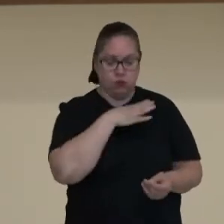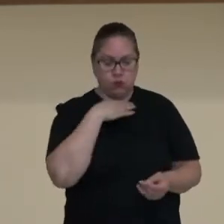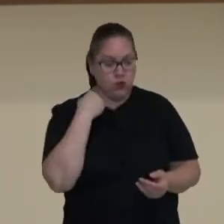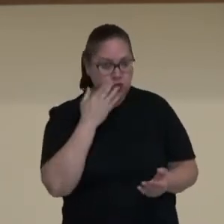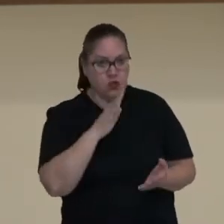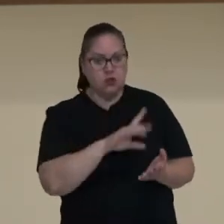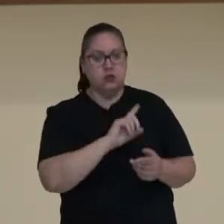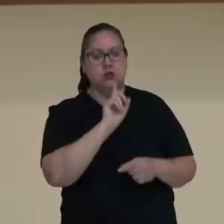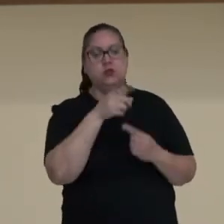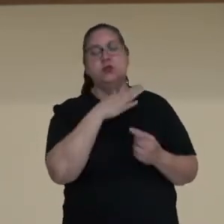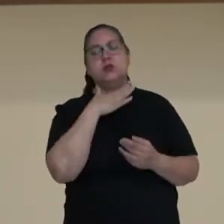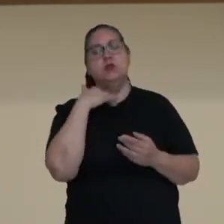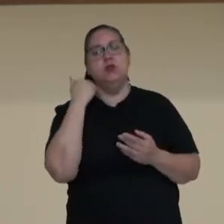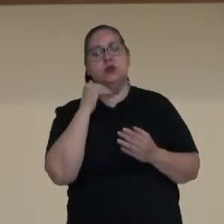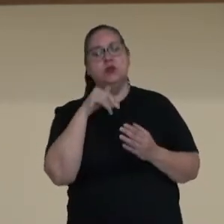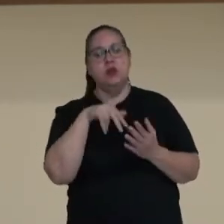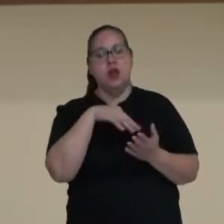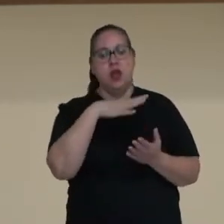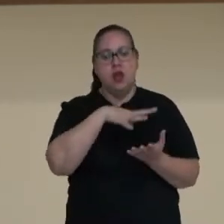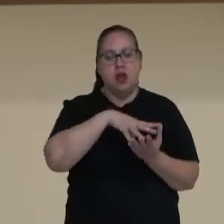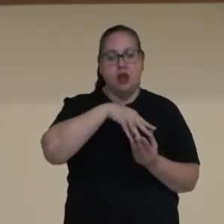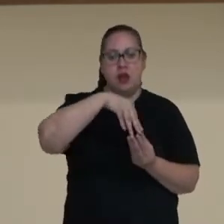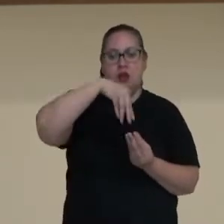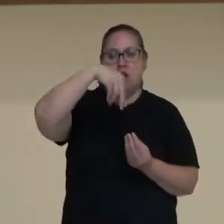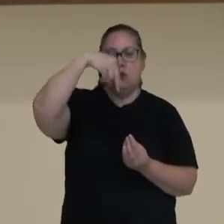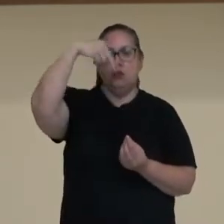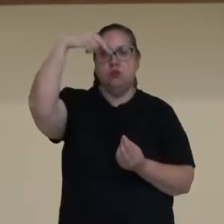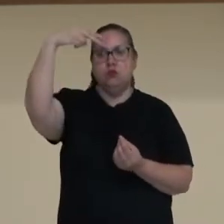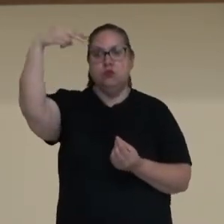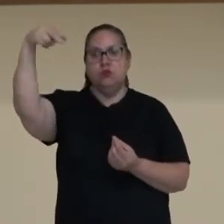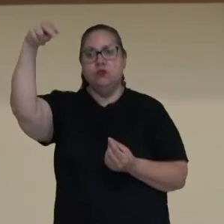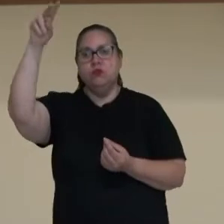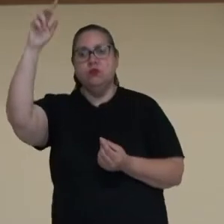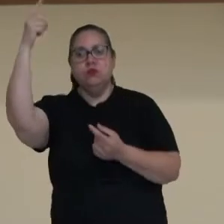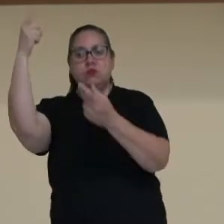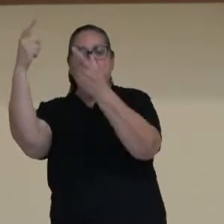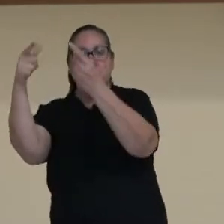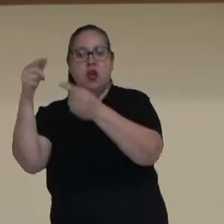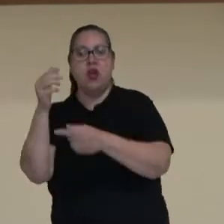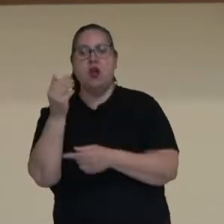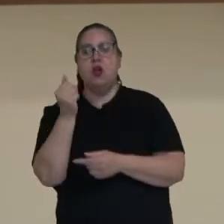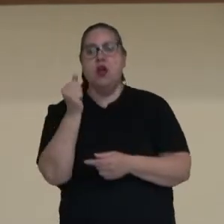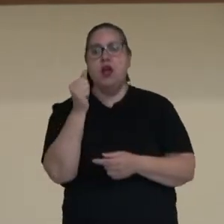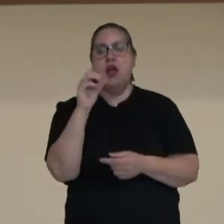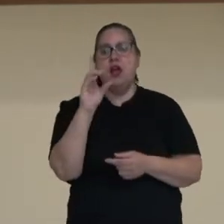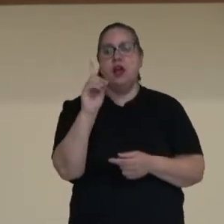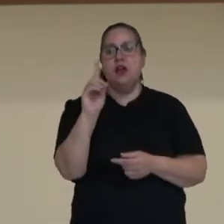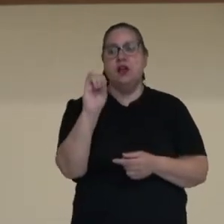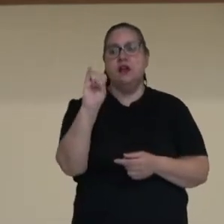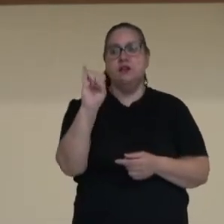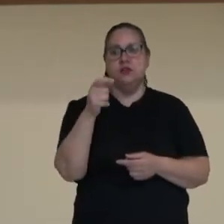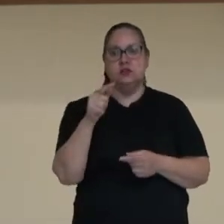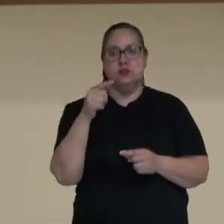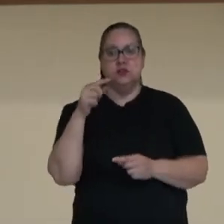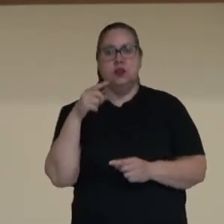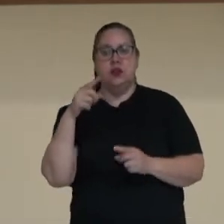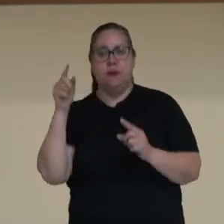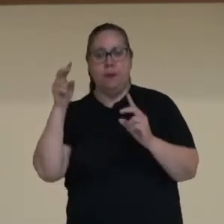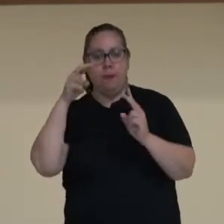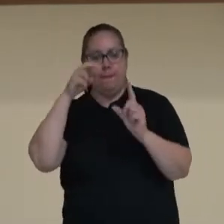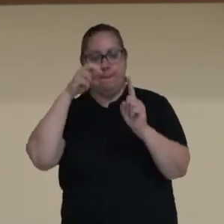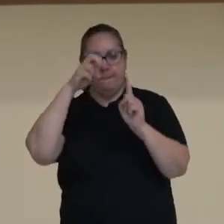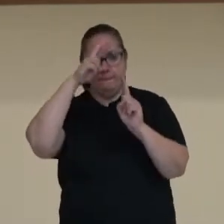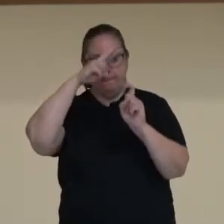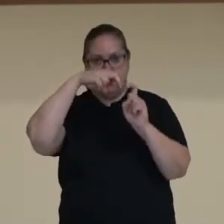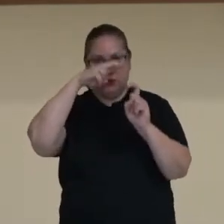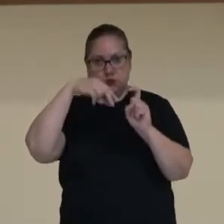Que depois da morte a alma ia então para um lugar, né? O Hades na mitologia grega, né? Um lugar